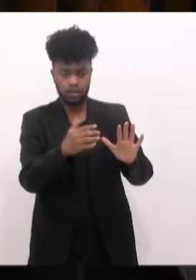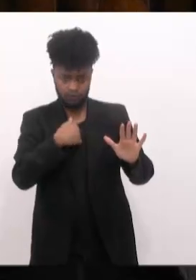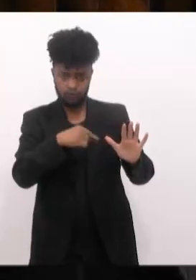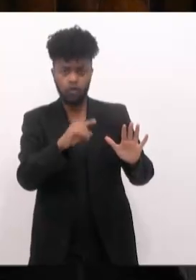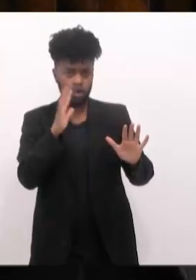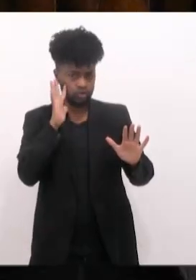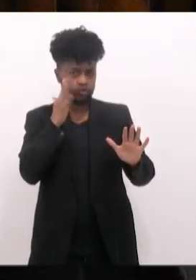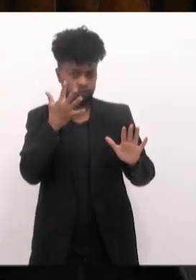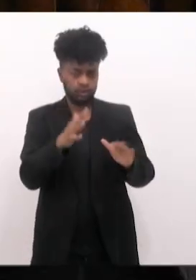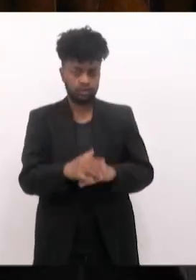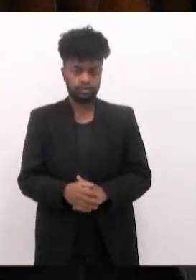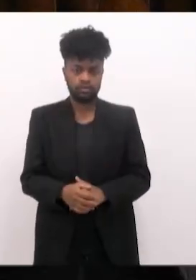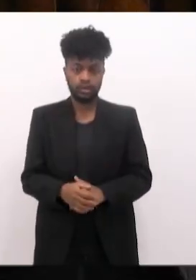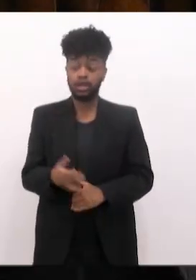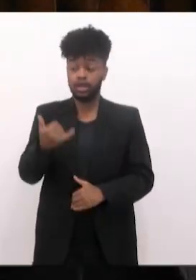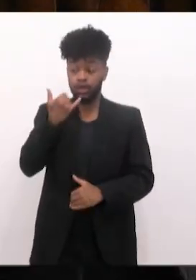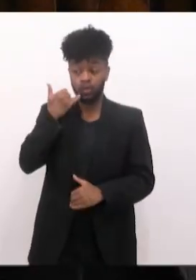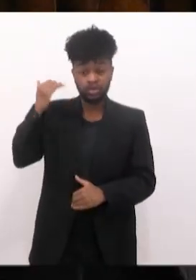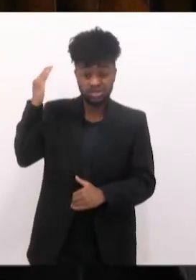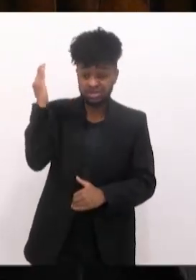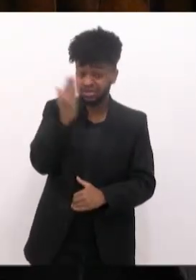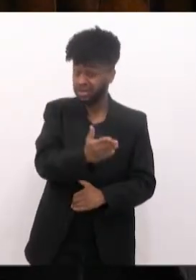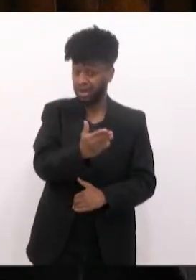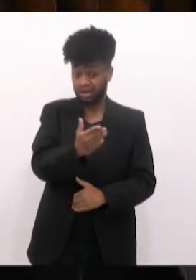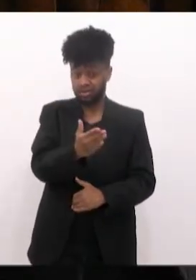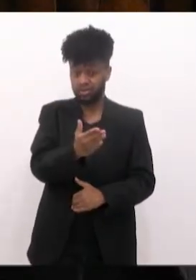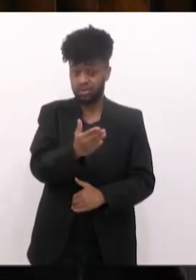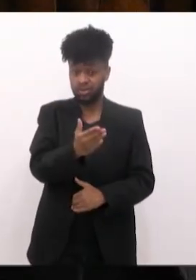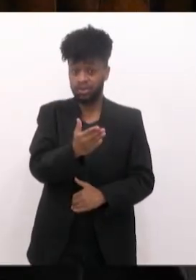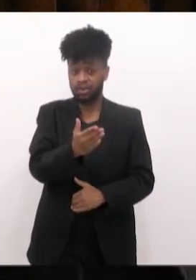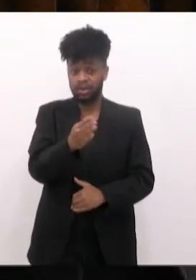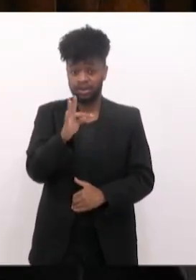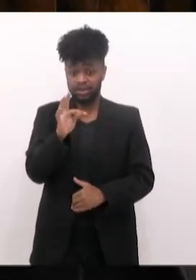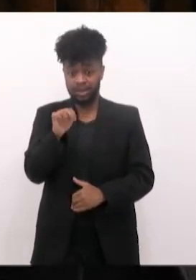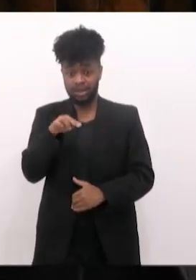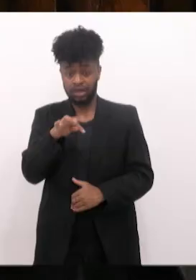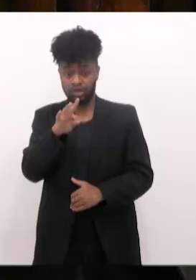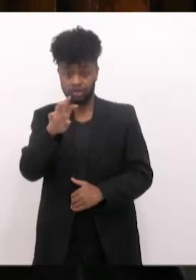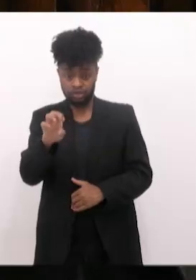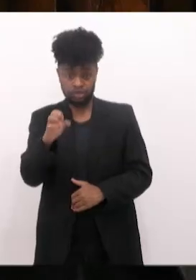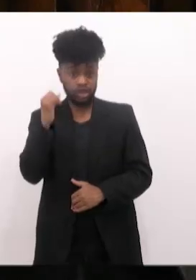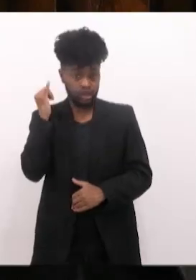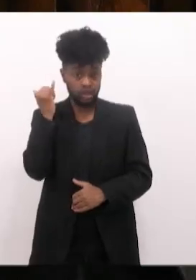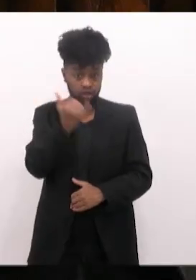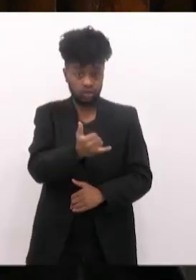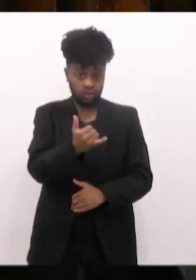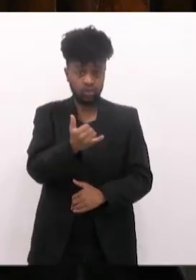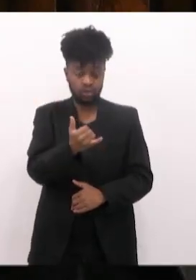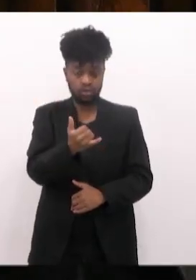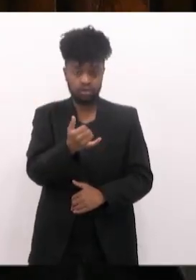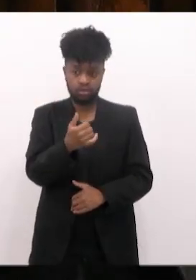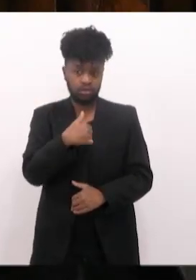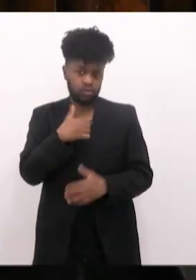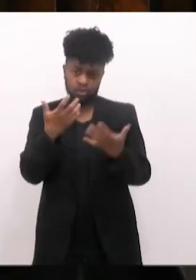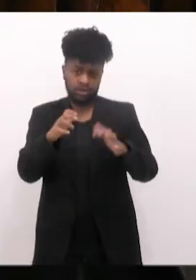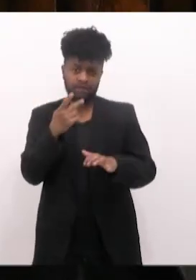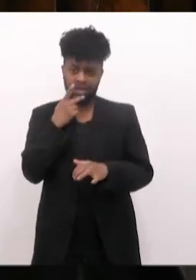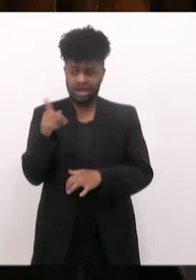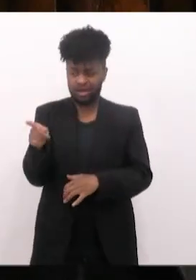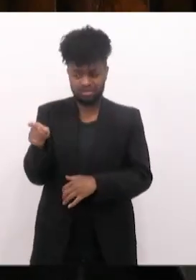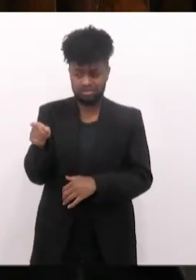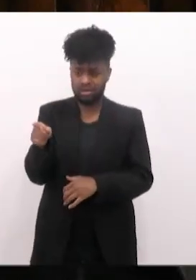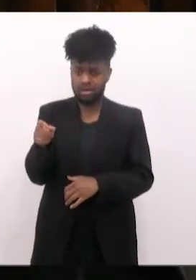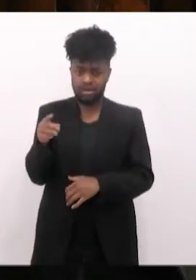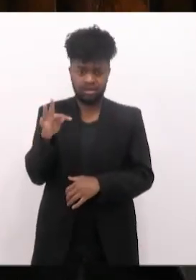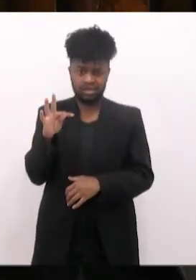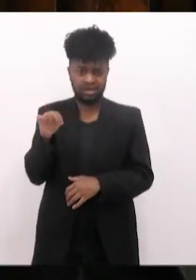resolver. Ligou direto para o Patamo, ligou para o tenente, que eu não quero aqui dizer que o tenente, não quero ter